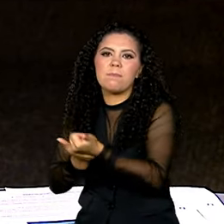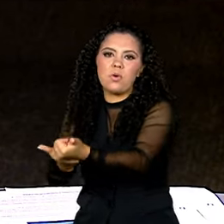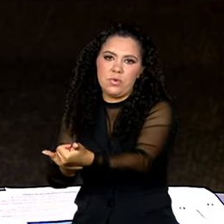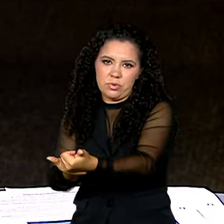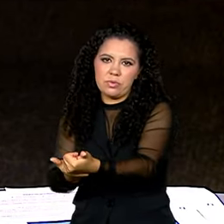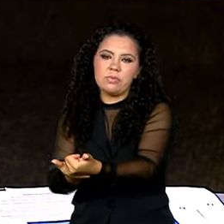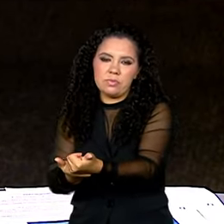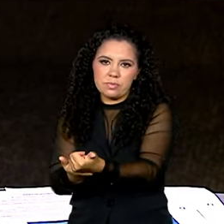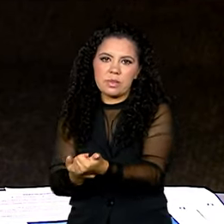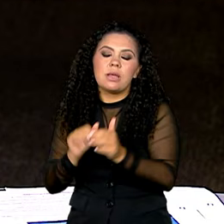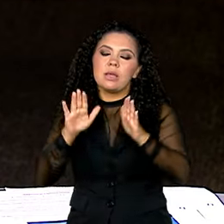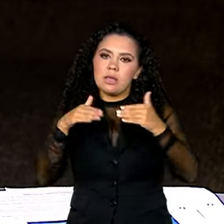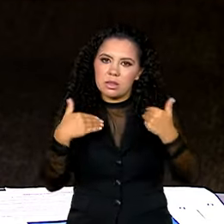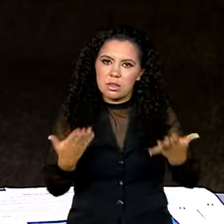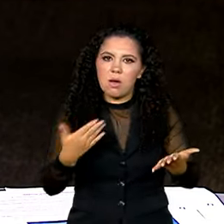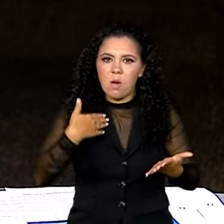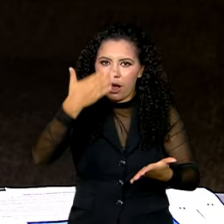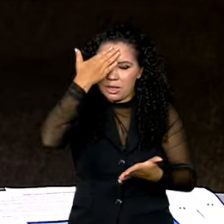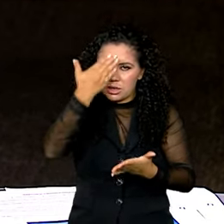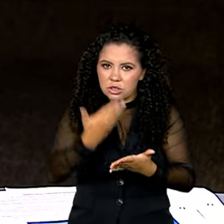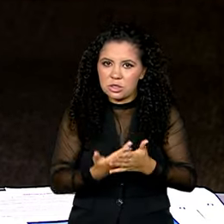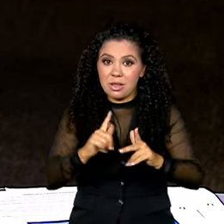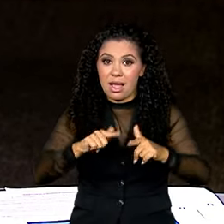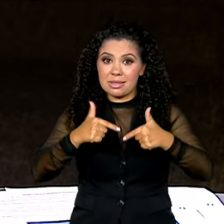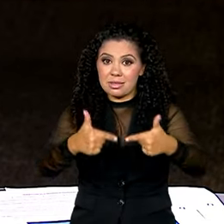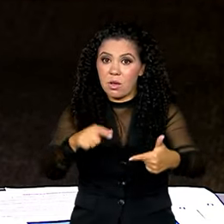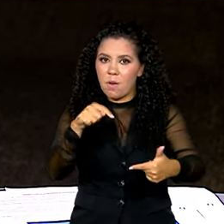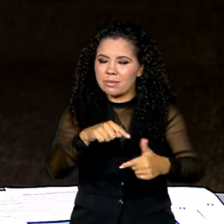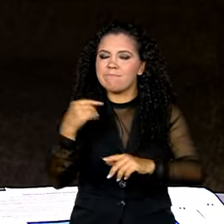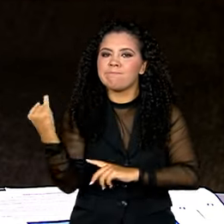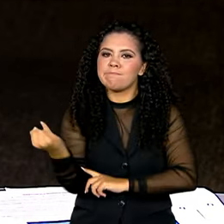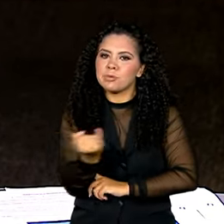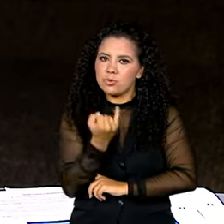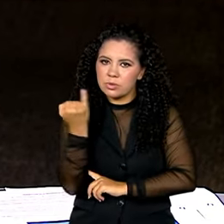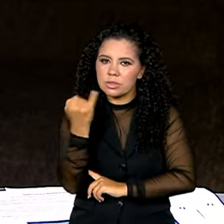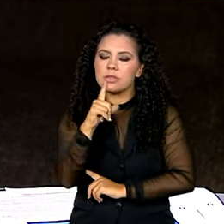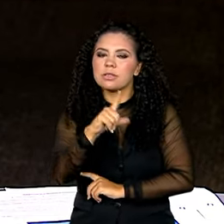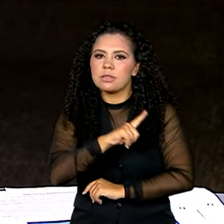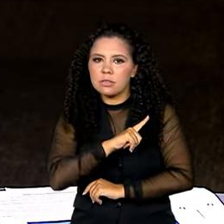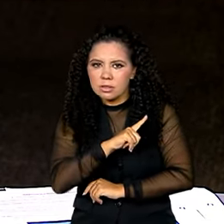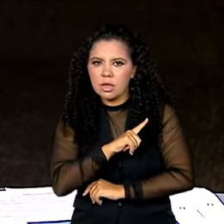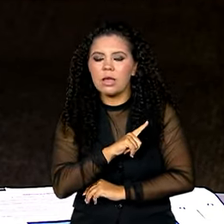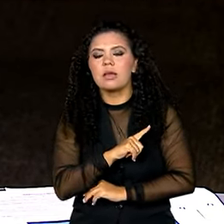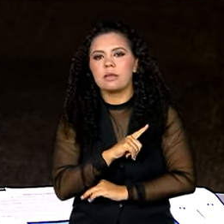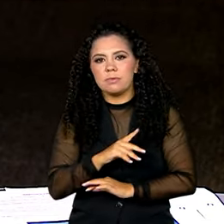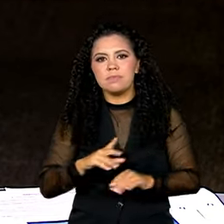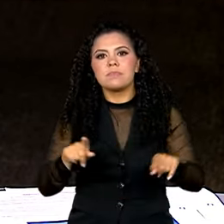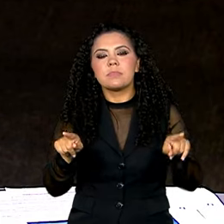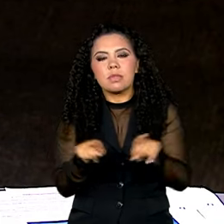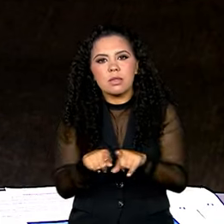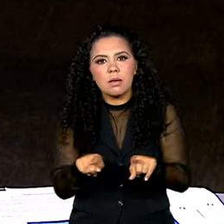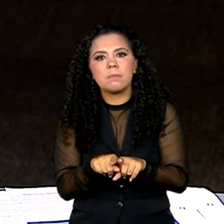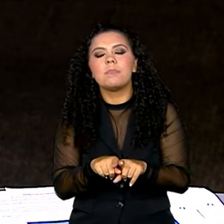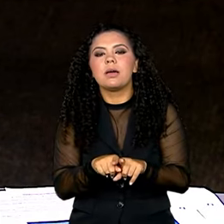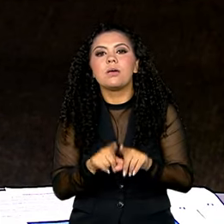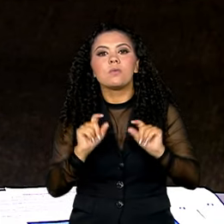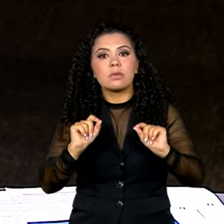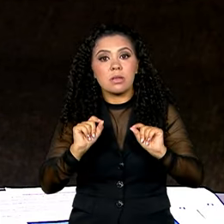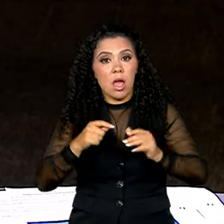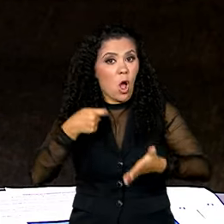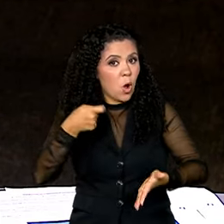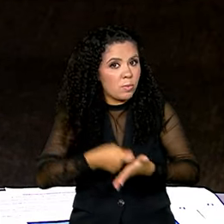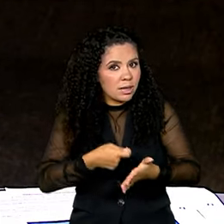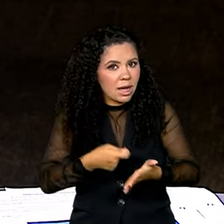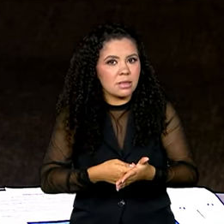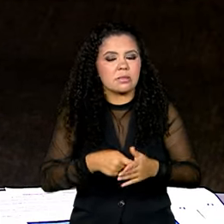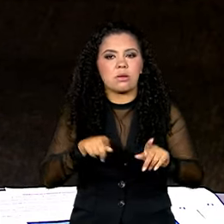sentido. Então, acho que essa é uma ação muito importante. Destacar também, não é por absoluto dever de justiça, que nesse momento